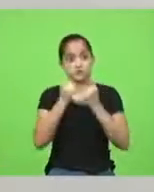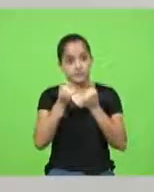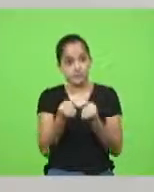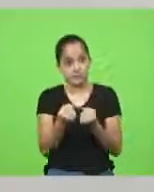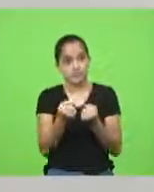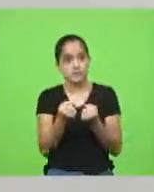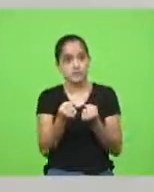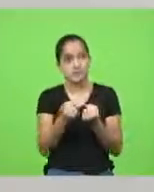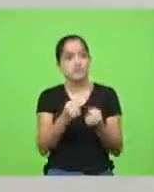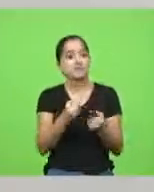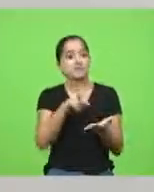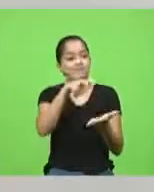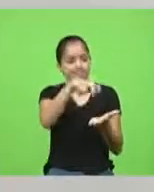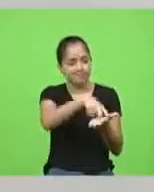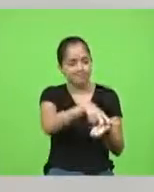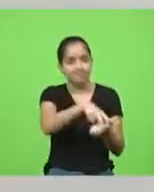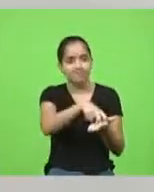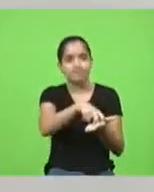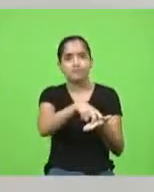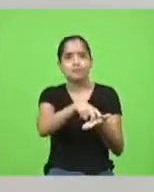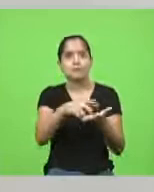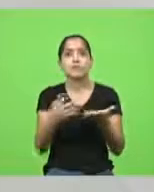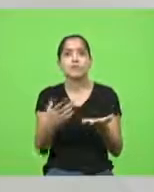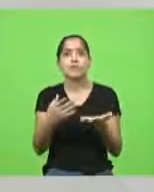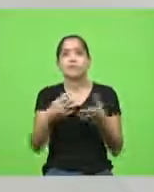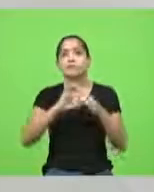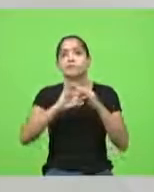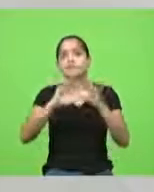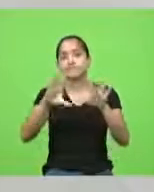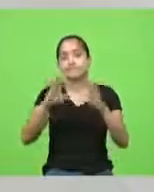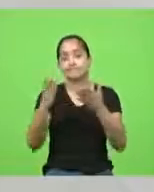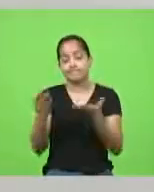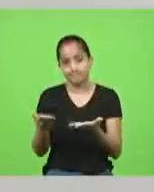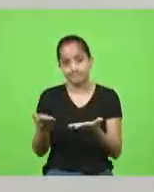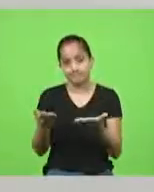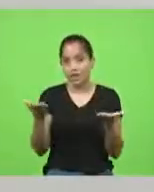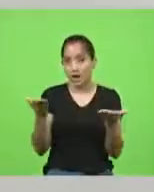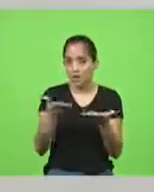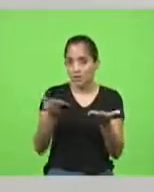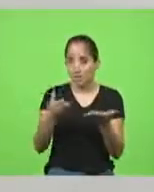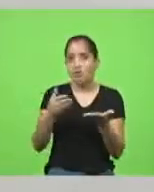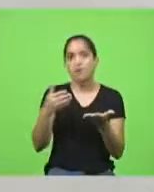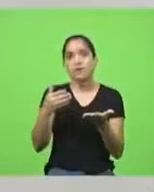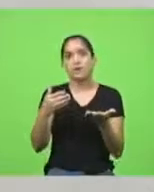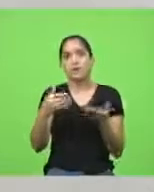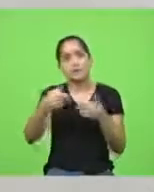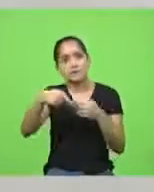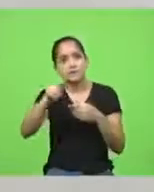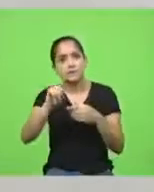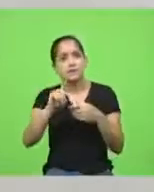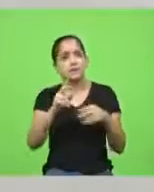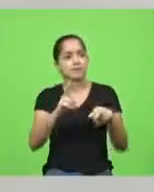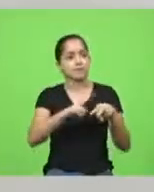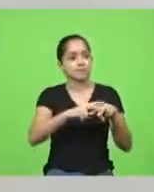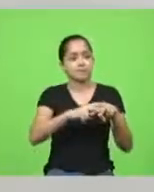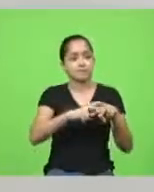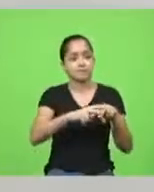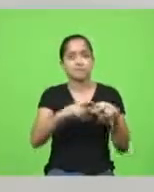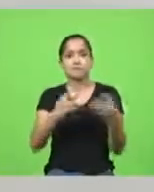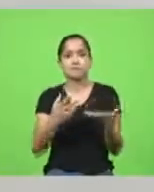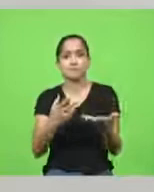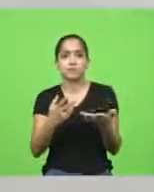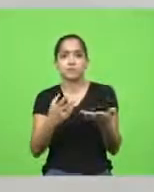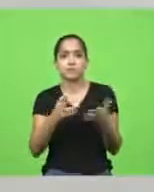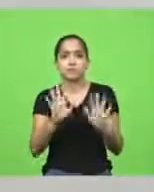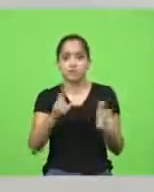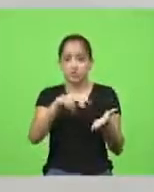condenados, pudessem reivindicar sua soltura. Agora o Sérgio Cabral quer sair também. Agora o Eduardo Cunha quer sair também.